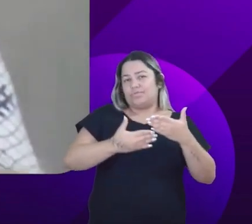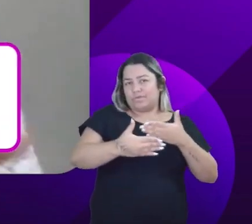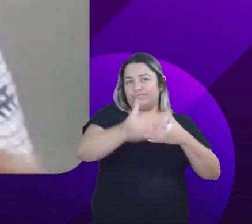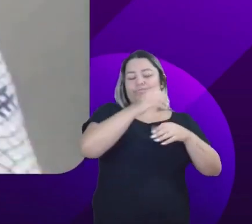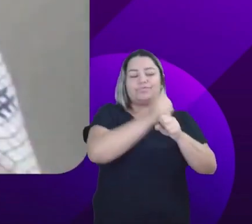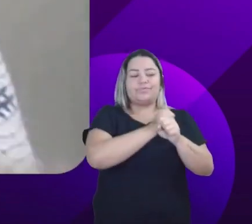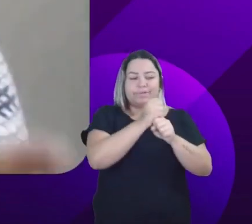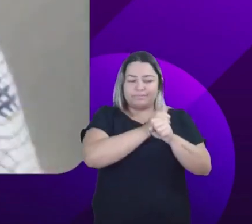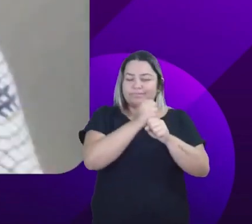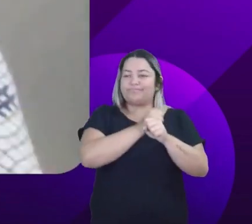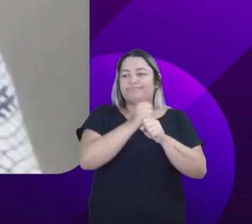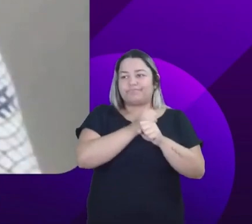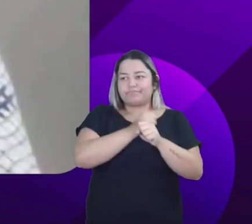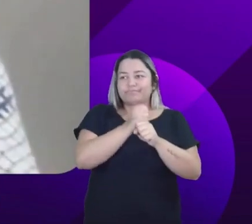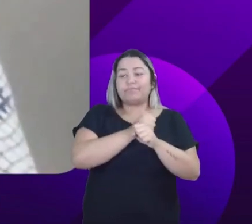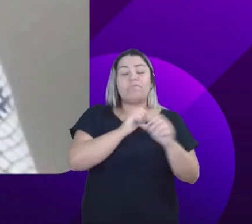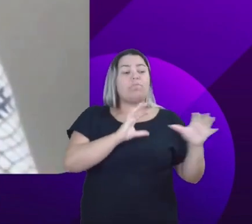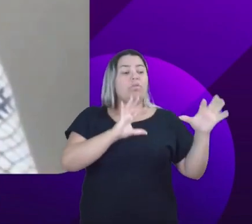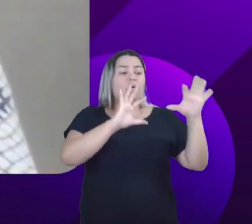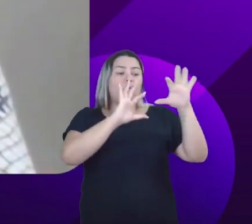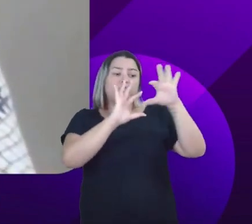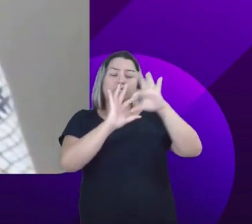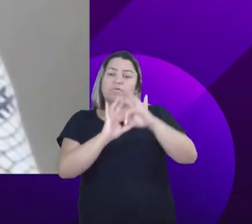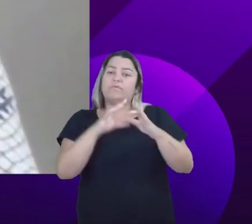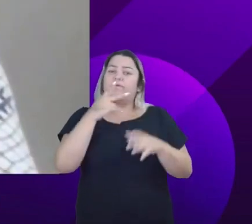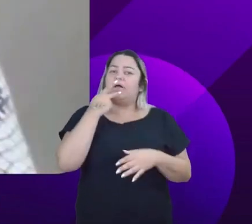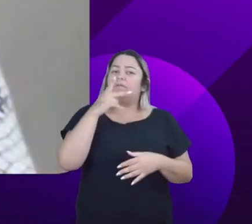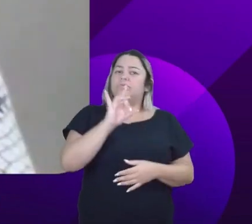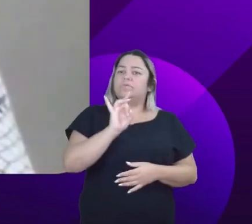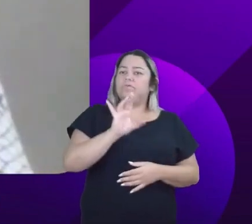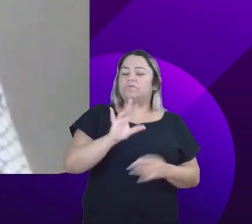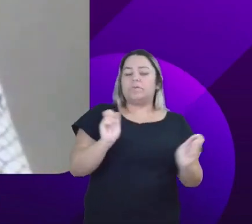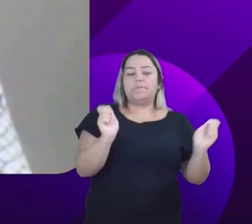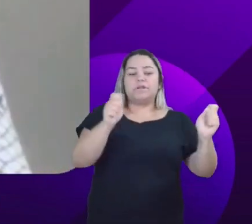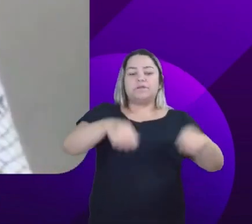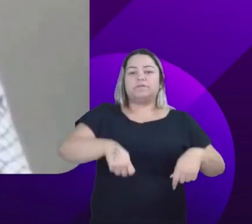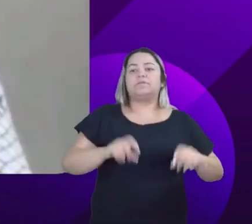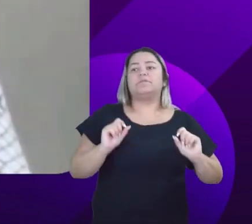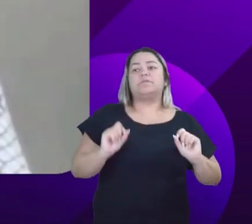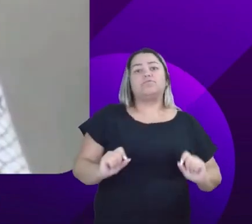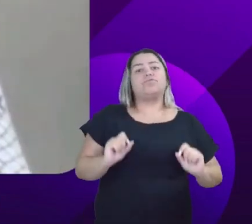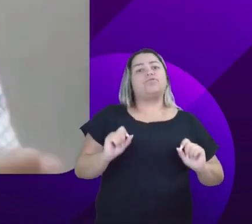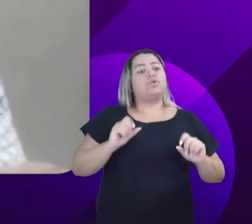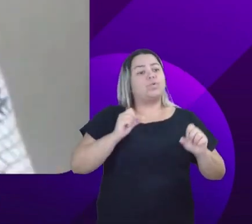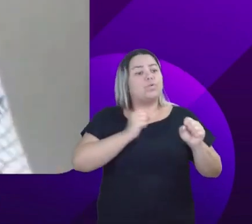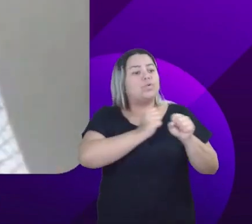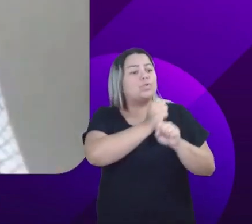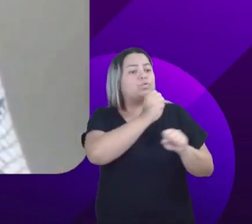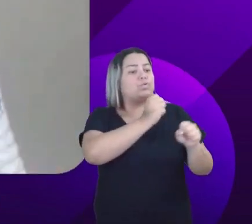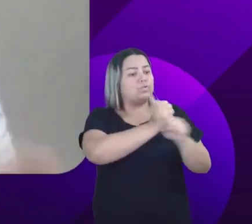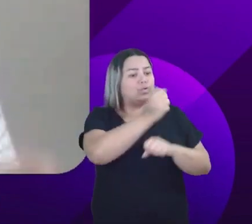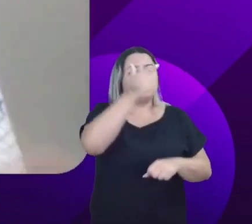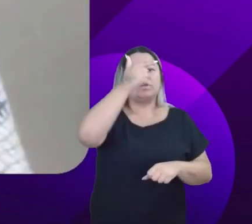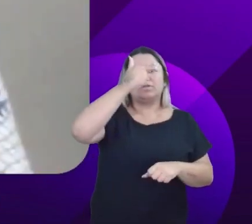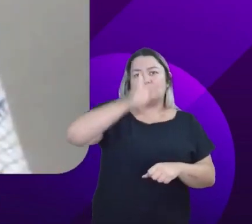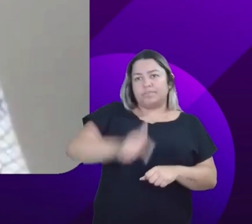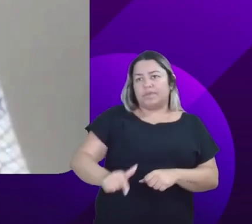tempo. E nesse contexto eu não falo tão somente da necessidade de reconstrução, da necessidade